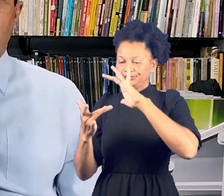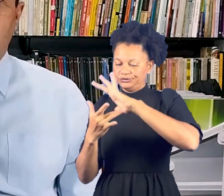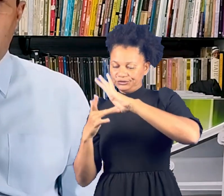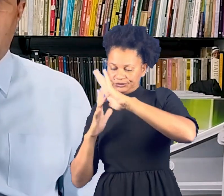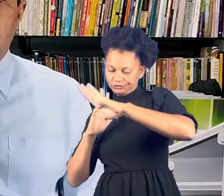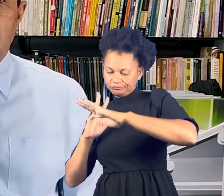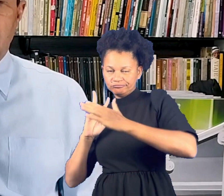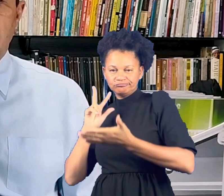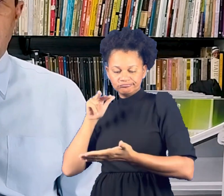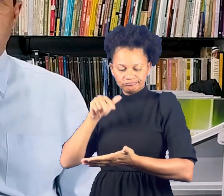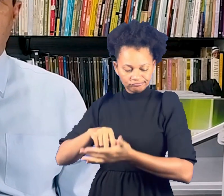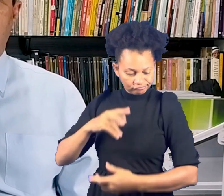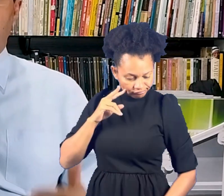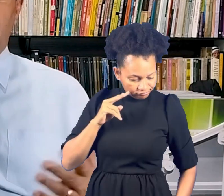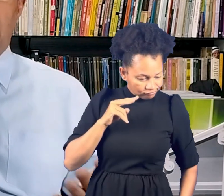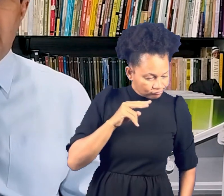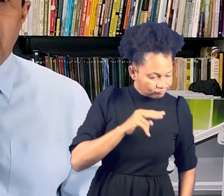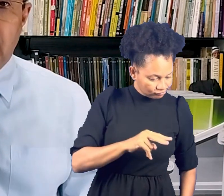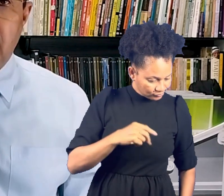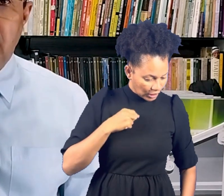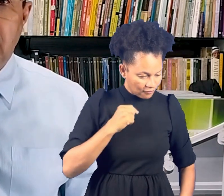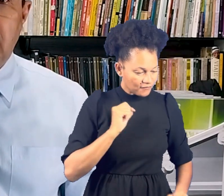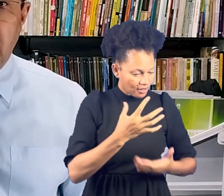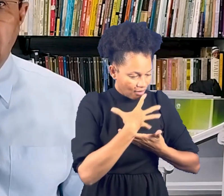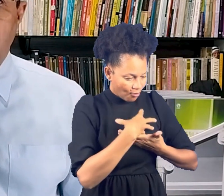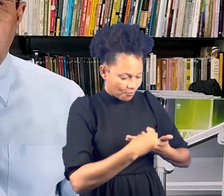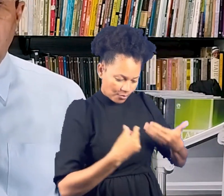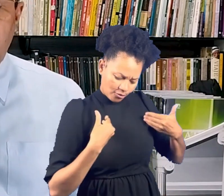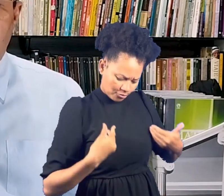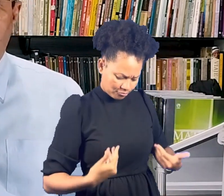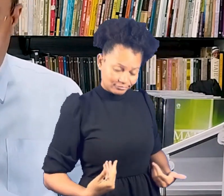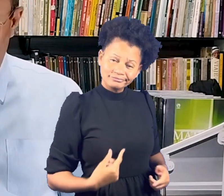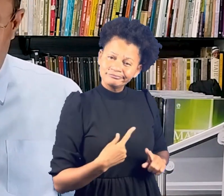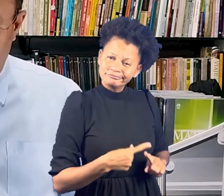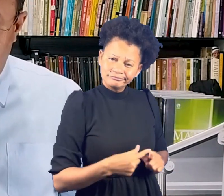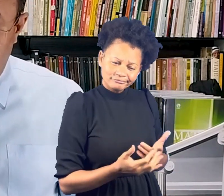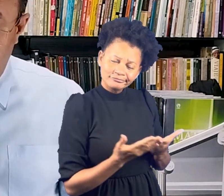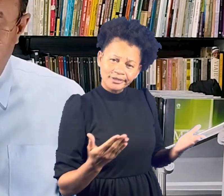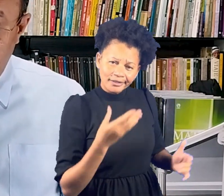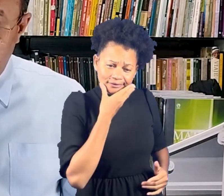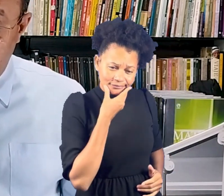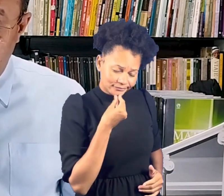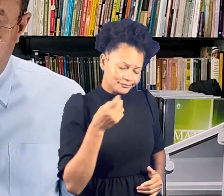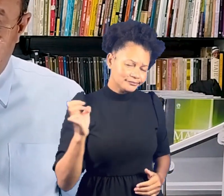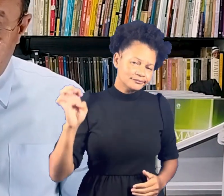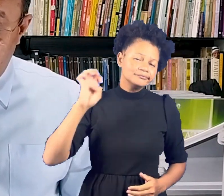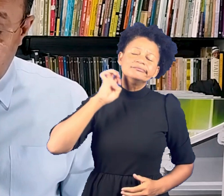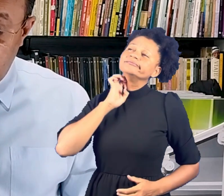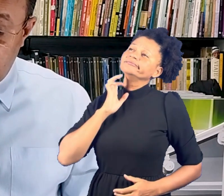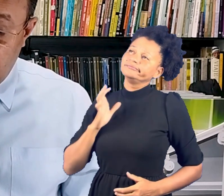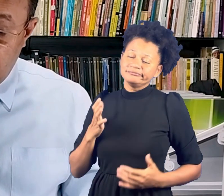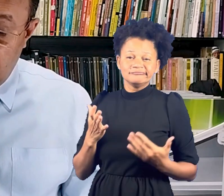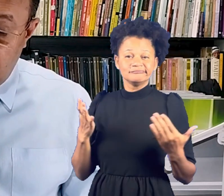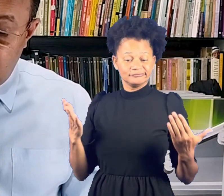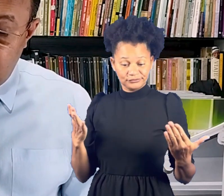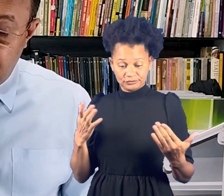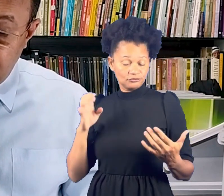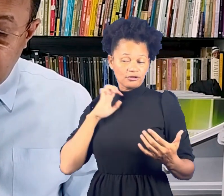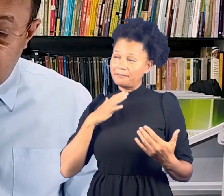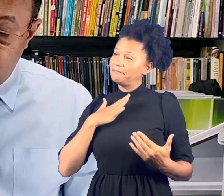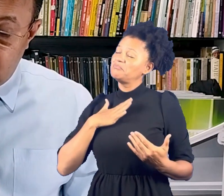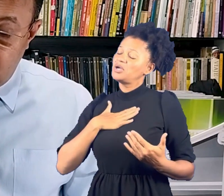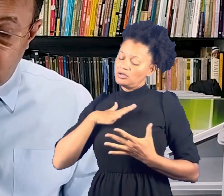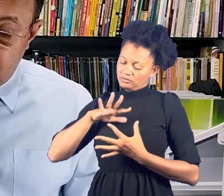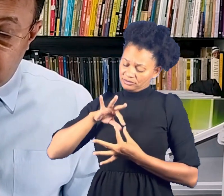do trono como se dissesse: eu quero ver quem é que está me imitando, Porque Estevão diz, que